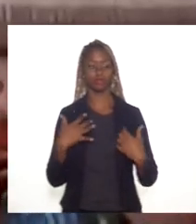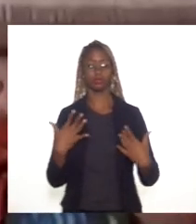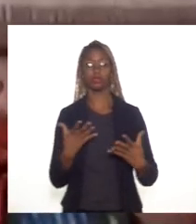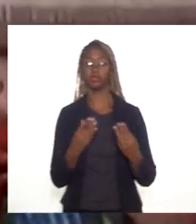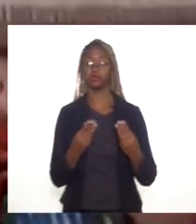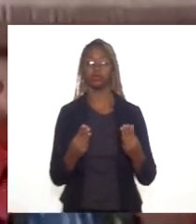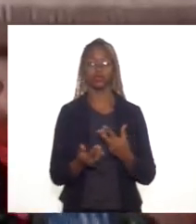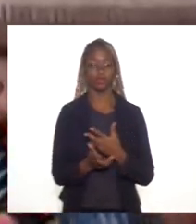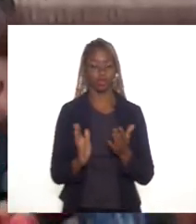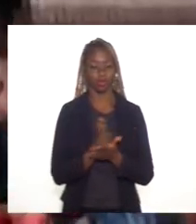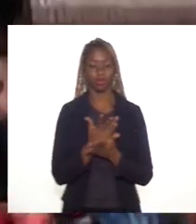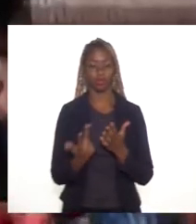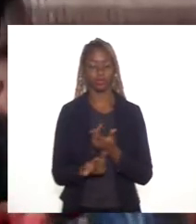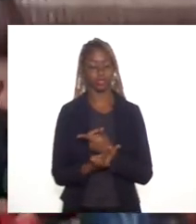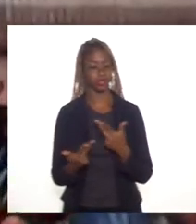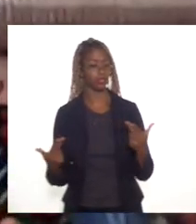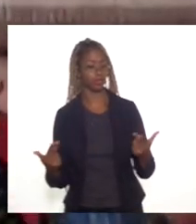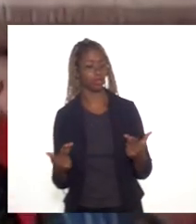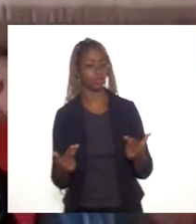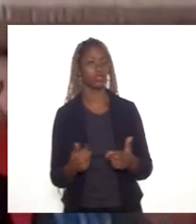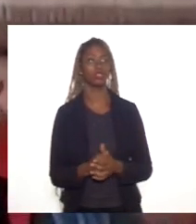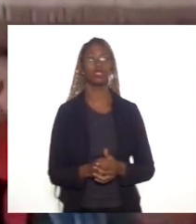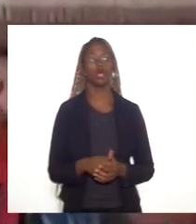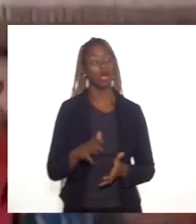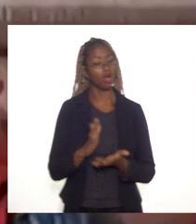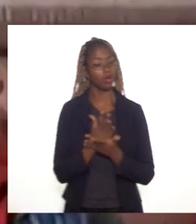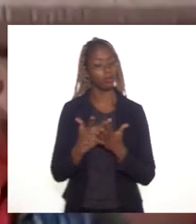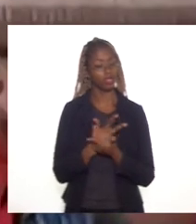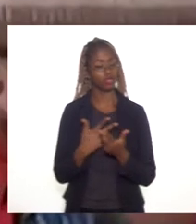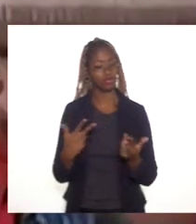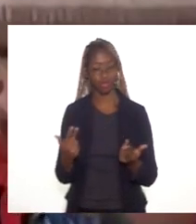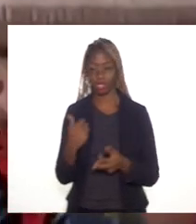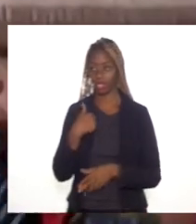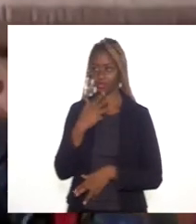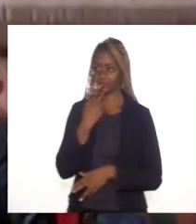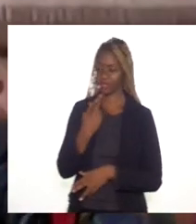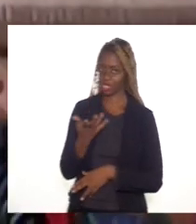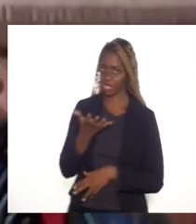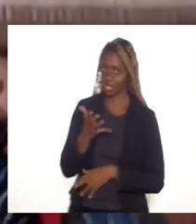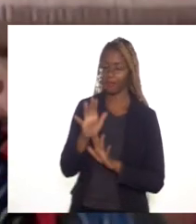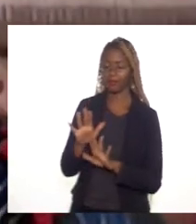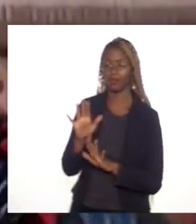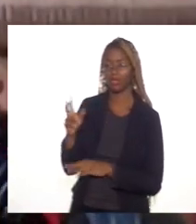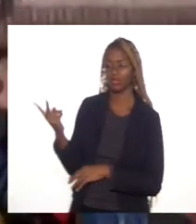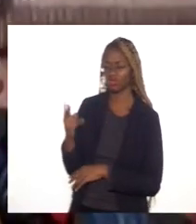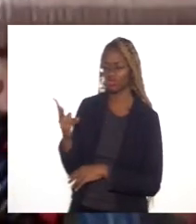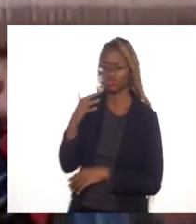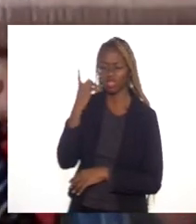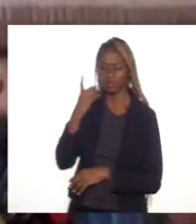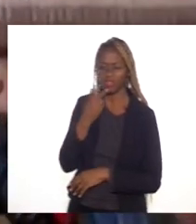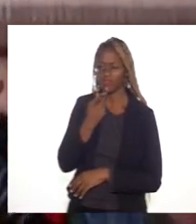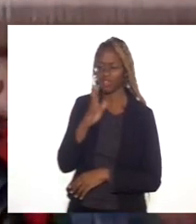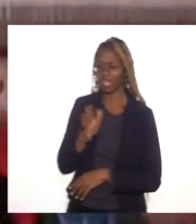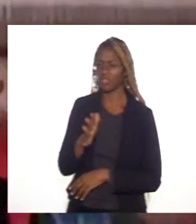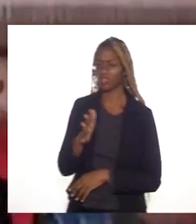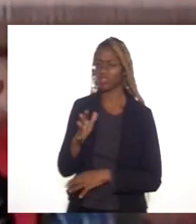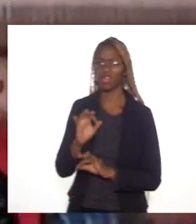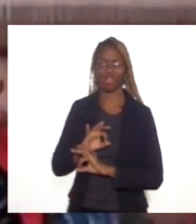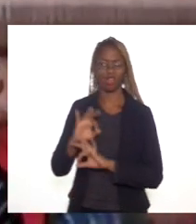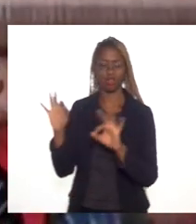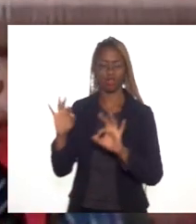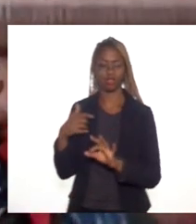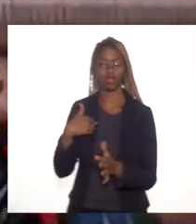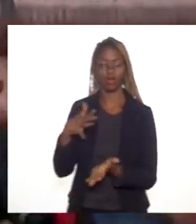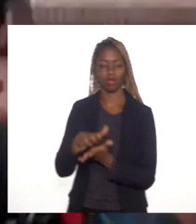alguns pontos que eu ia falar, Valdeck e Rejane tocaram muito bem, mas eu anotei algumas coisas e outras